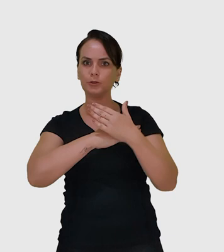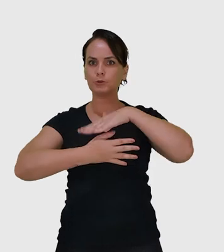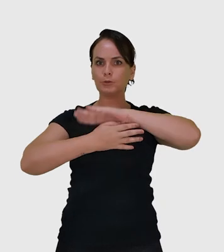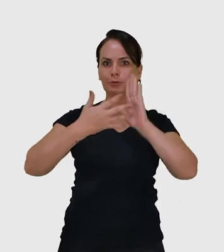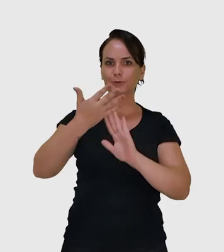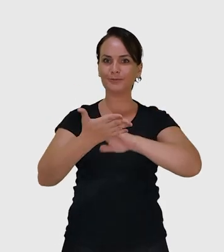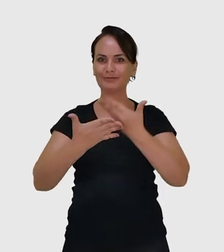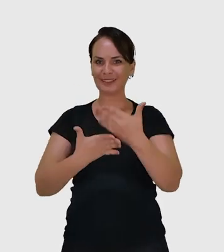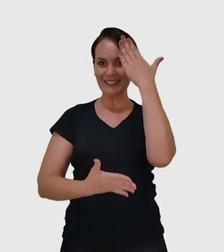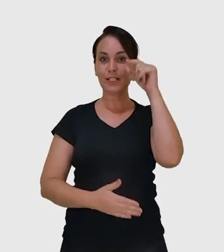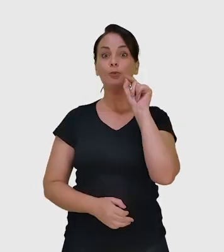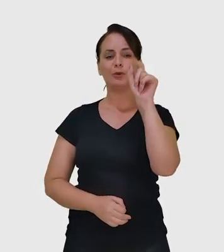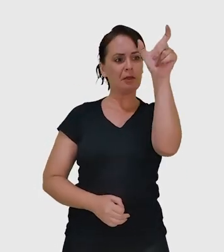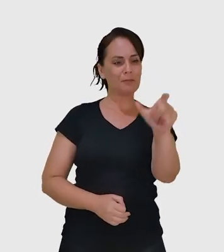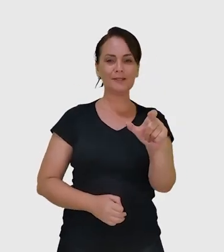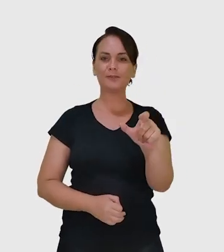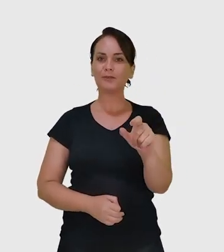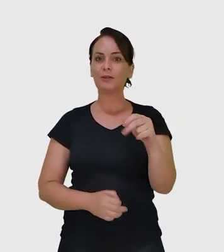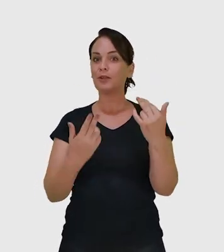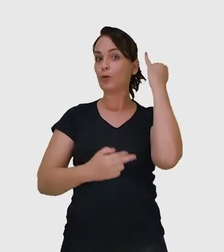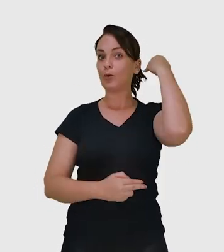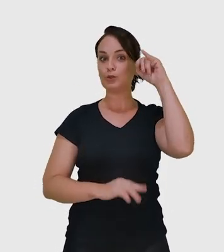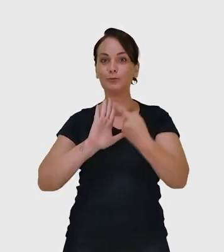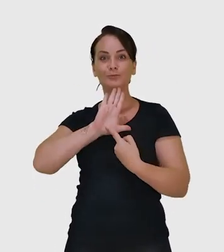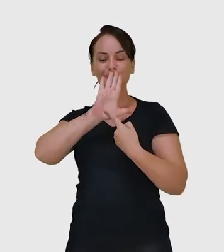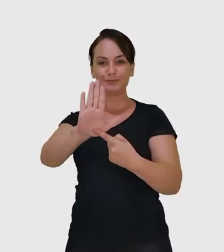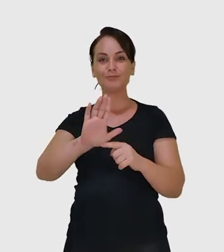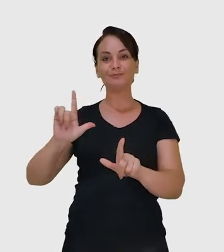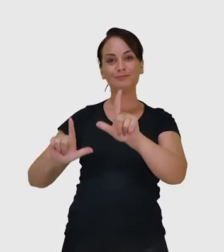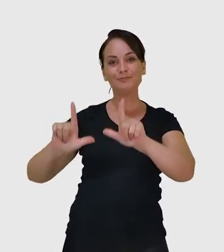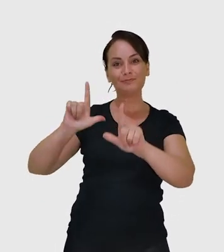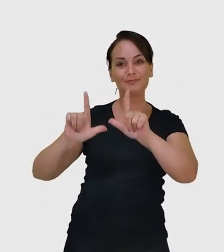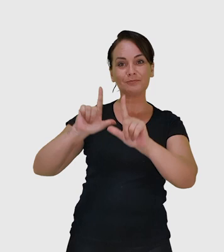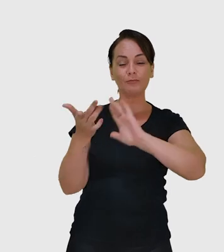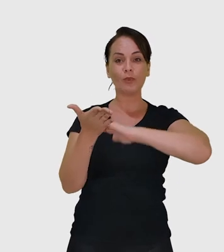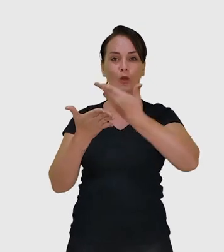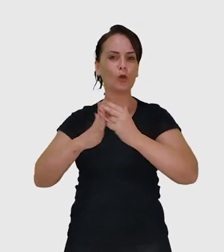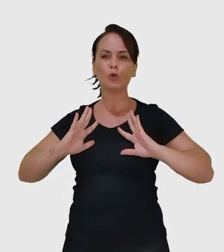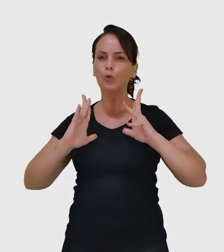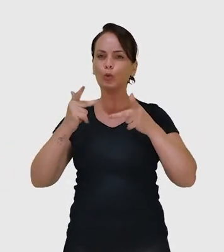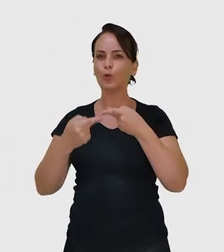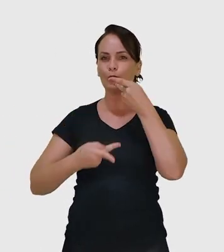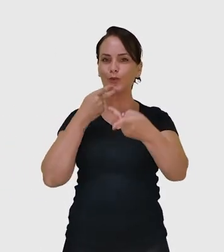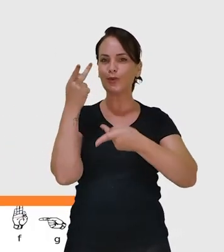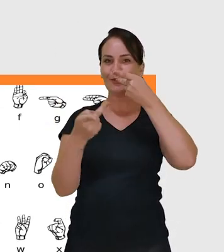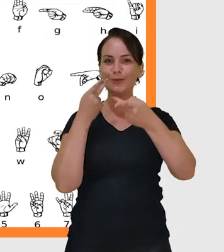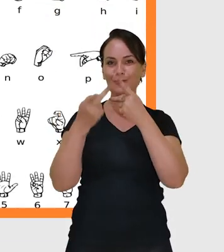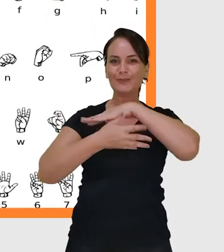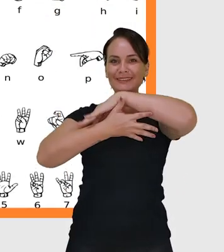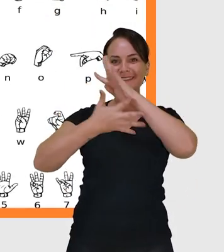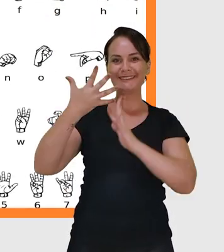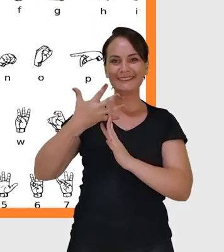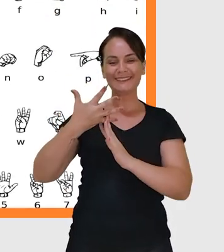que é isso? São pessoas como a Juliana, que aparece nos nossos programas traduzindo tudo o que falamos para a